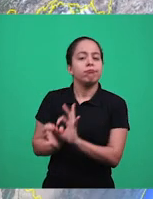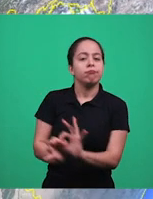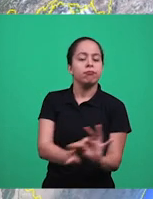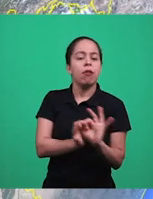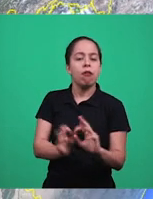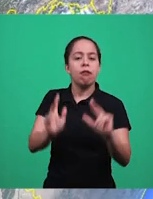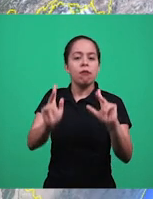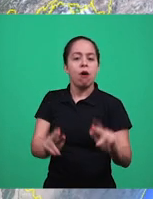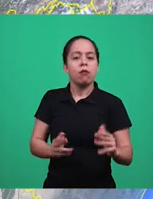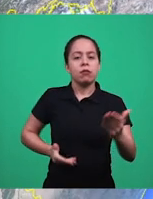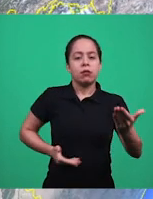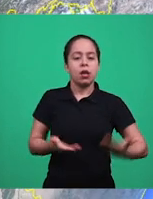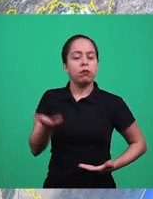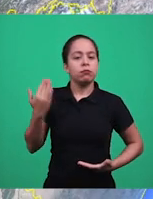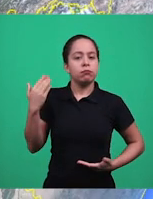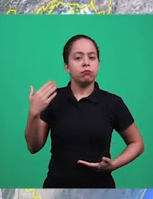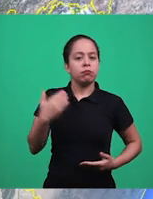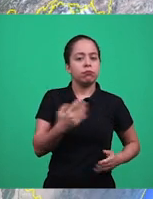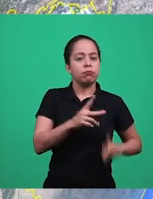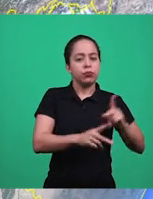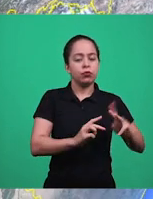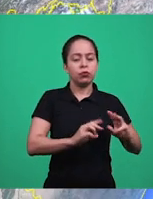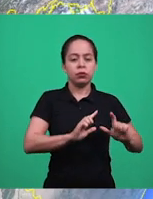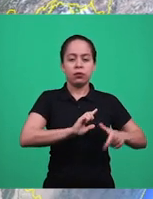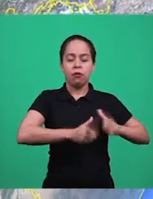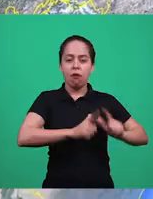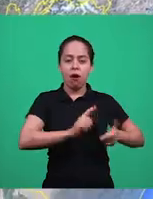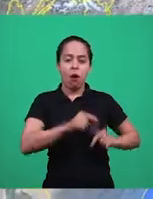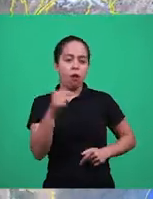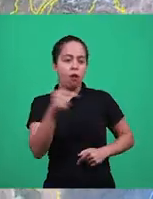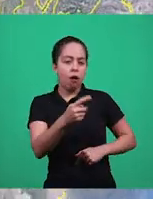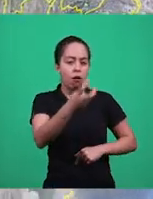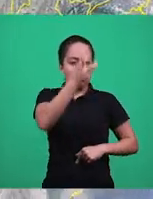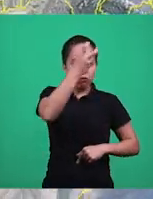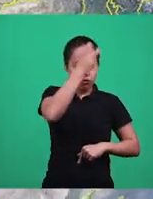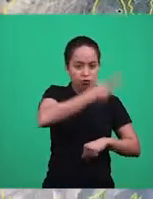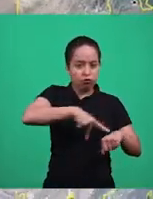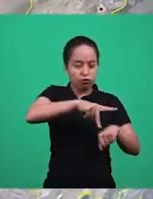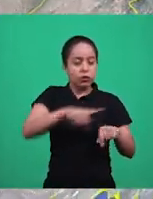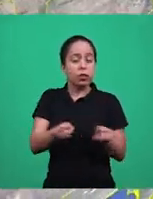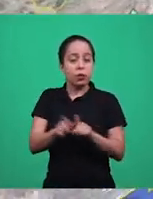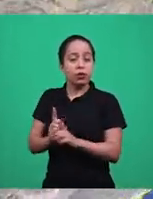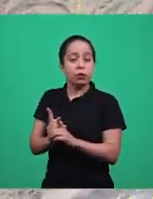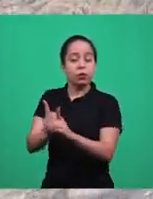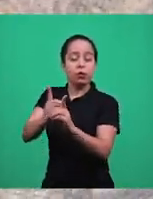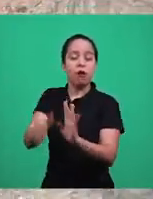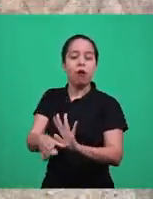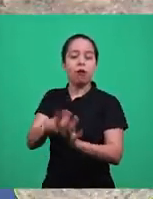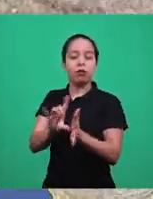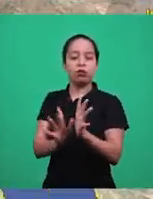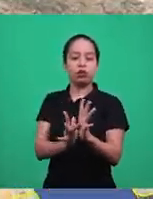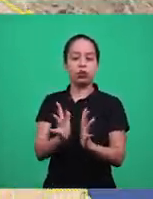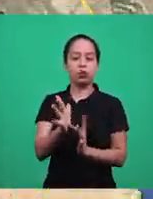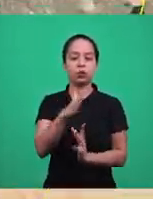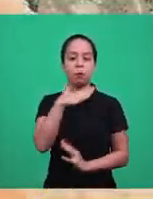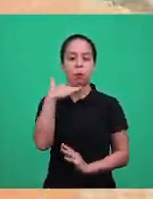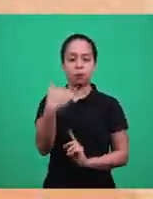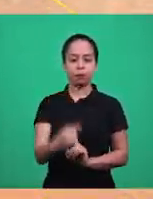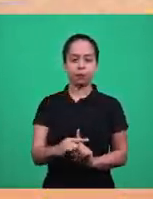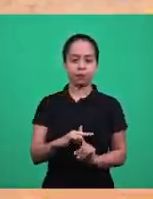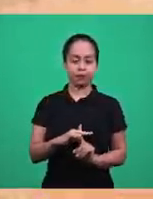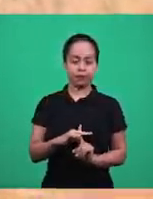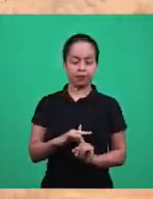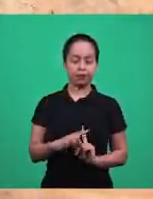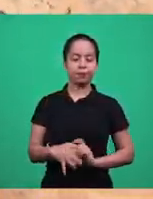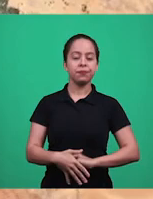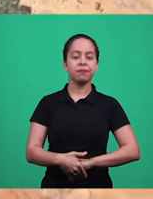e comunhão, como viveram os hebreus na saída do Egito e os discípulos com o Senhor Jesus na véspera de sua morte